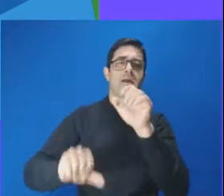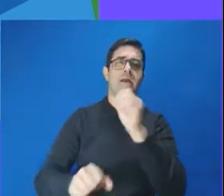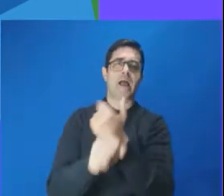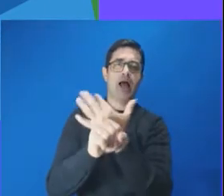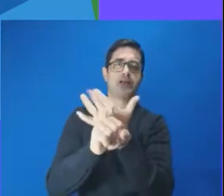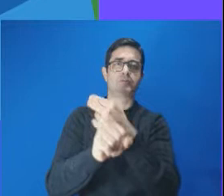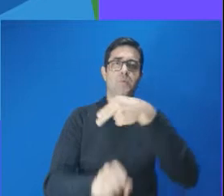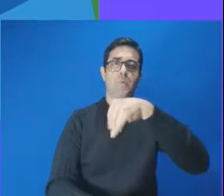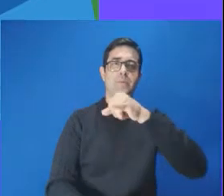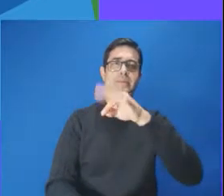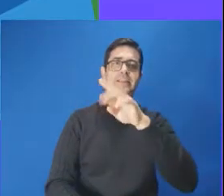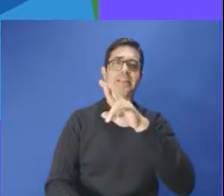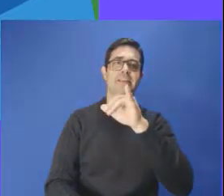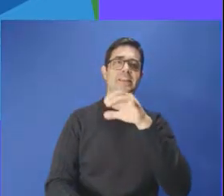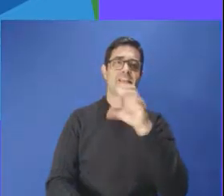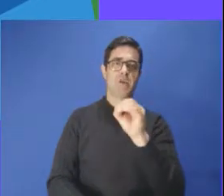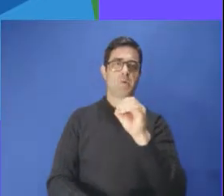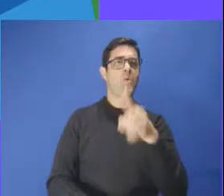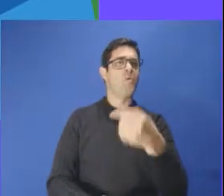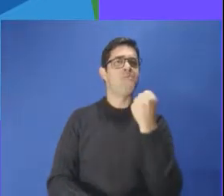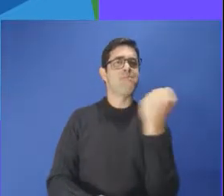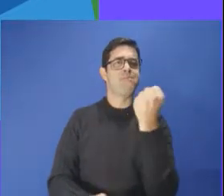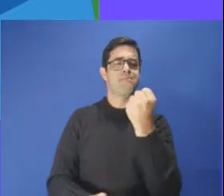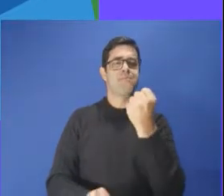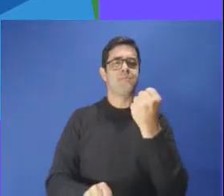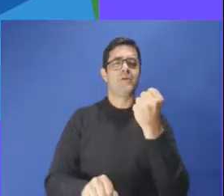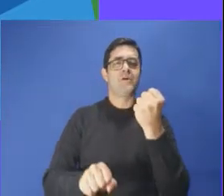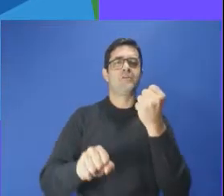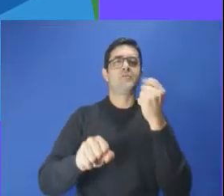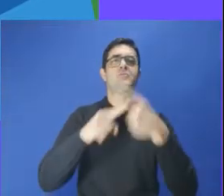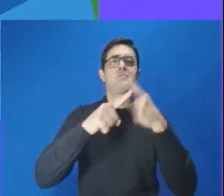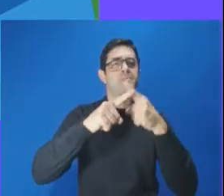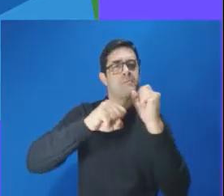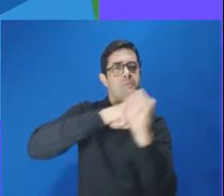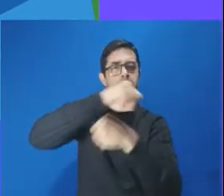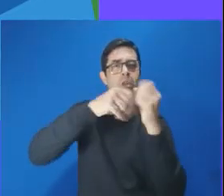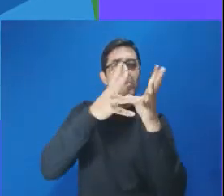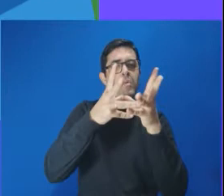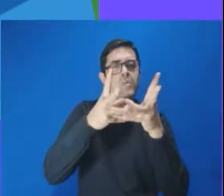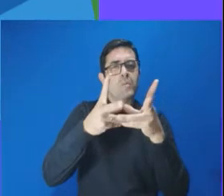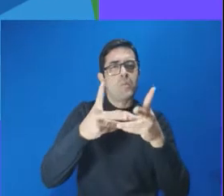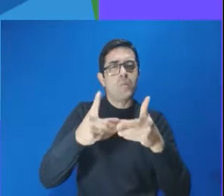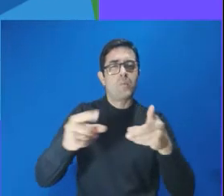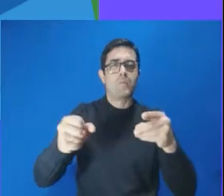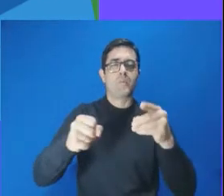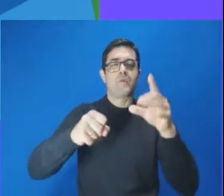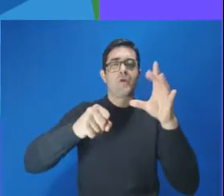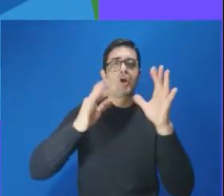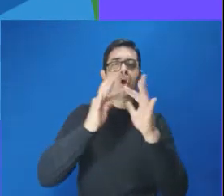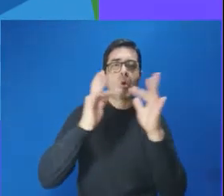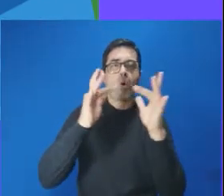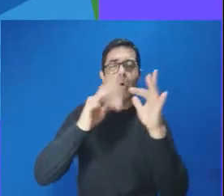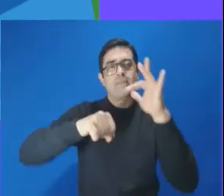sulfúrico pelo fato de que todos os nitratos são solúveis. Então, o contato do ácido nítrico com uma superfície metálica, por